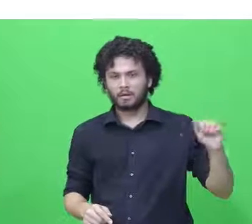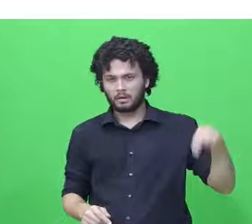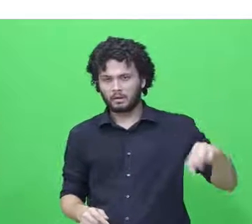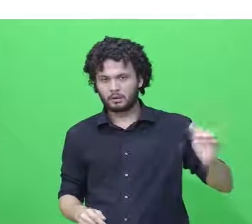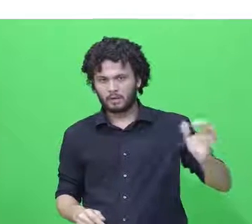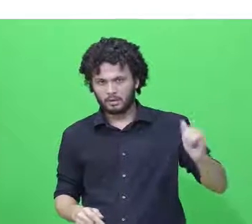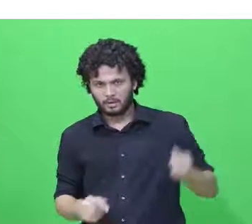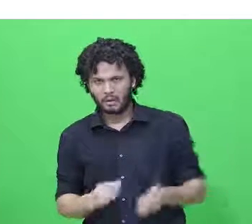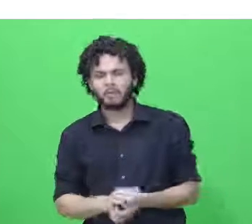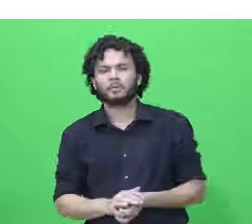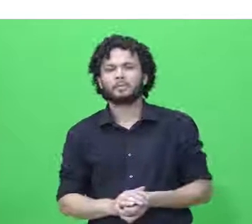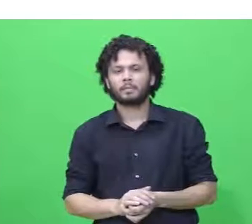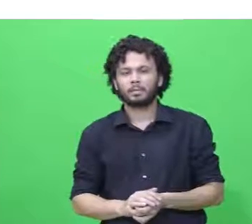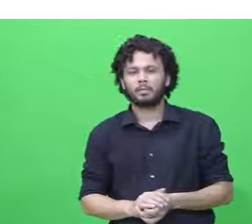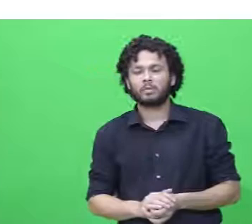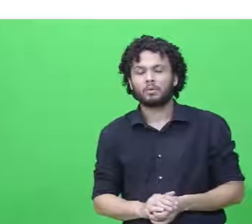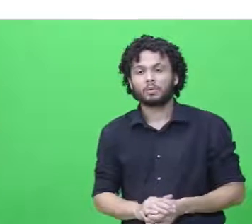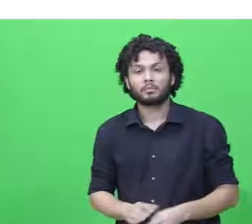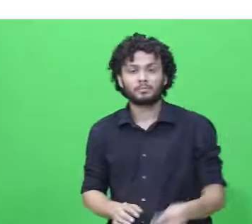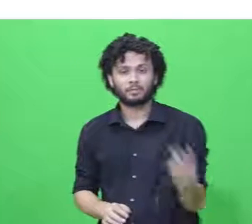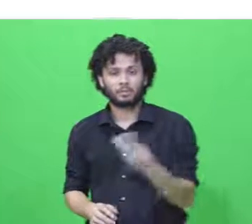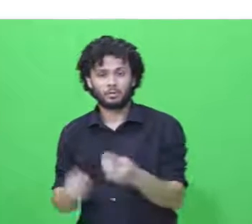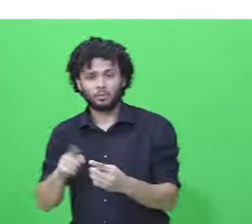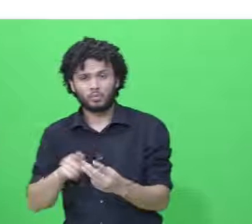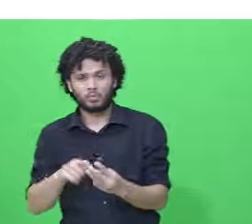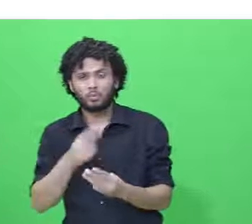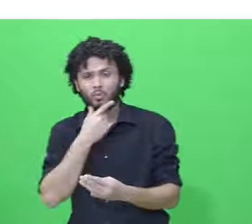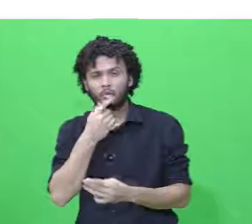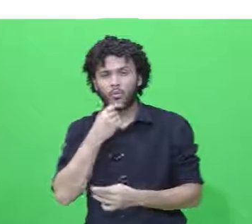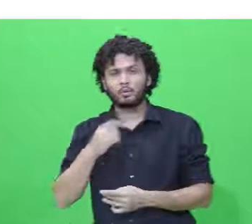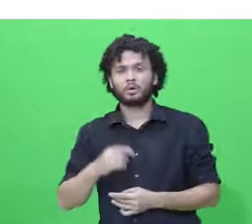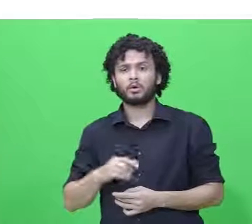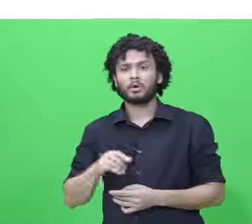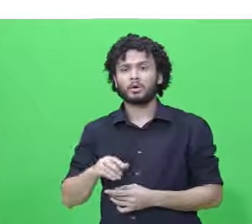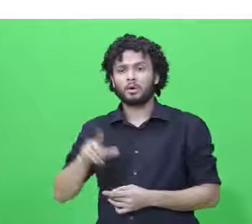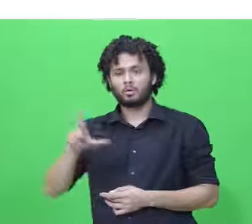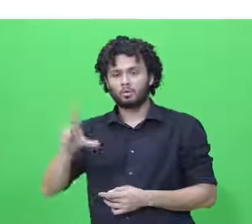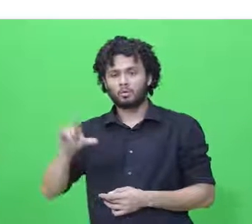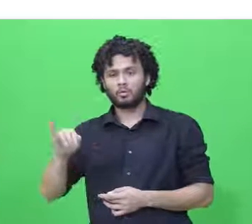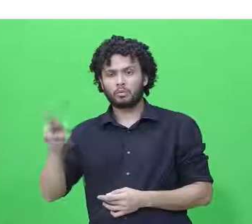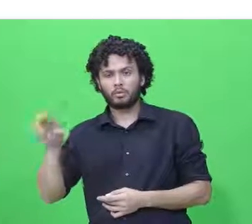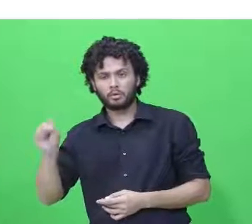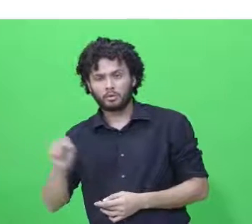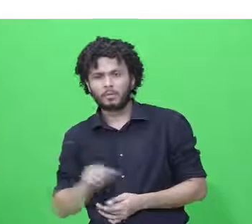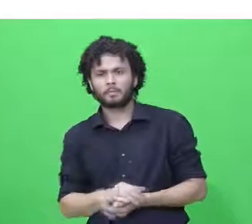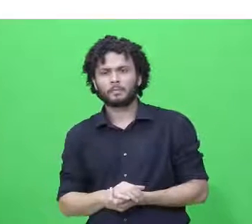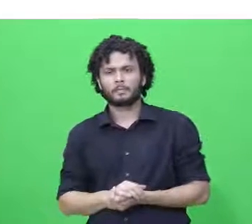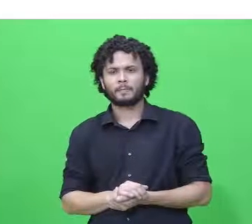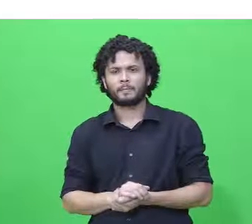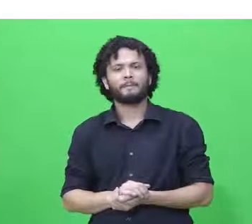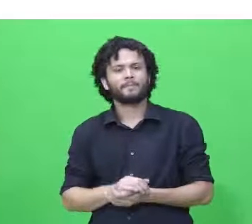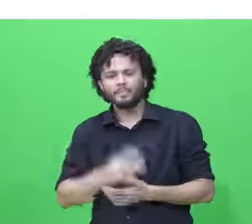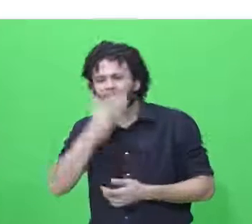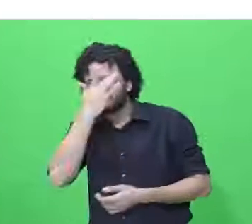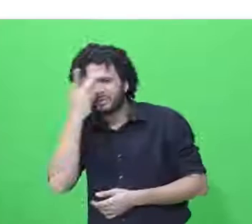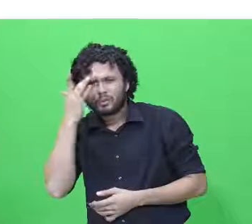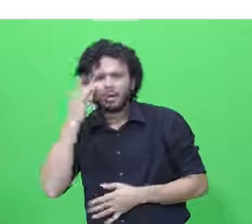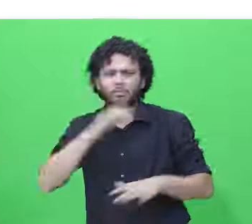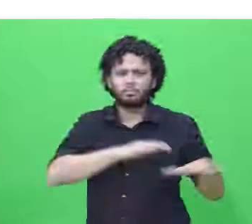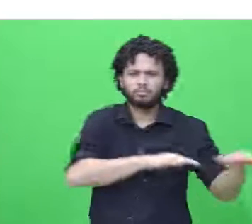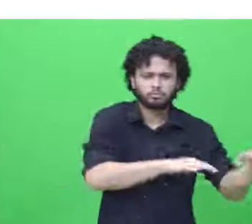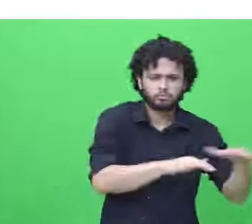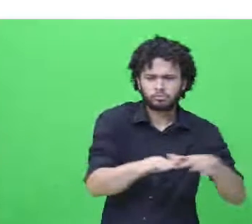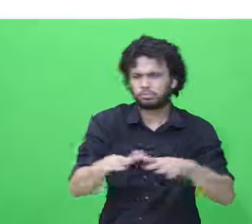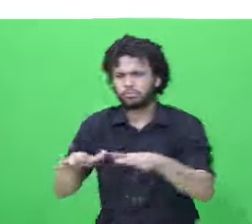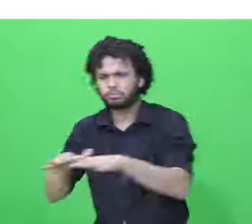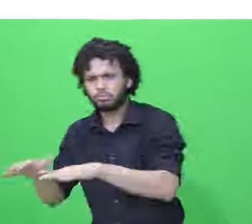então aí esse levante também ligado a Luiz Carlos Prestes, que é então aí a intentona, né? Então, quer dizer, essas pessoas, esses movimentos que